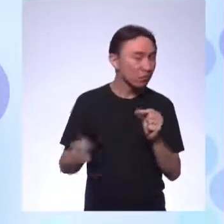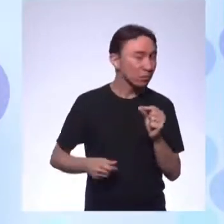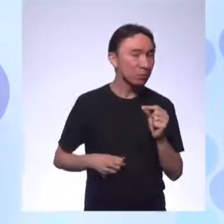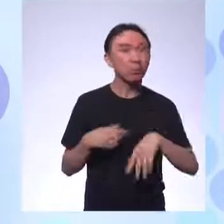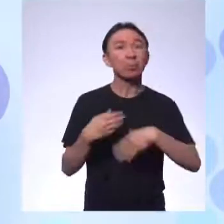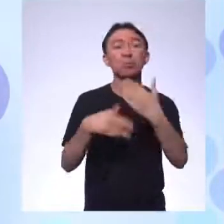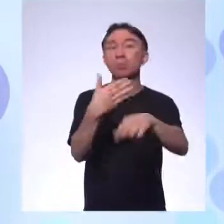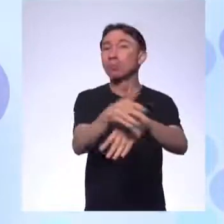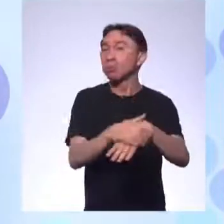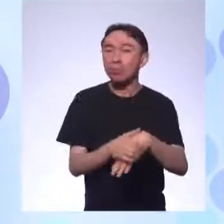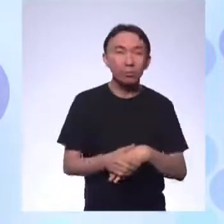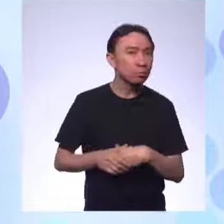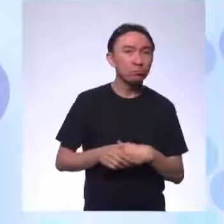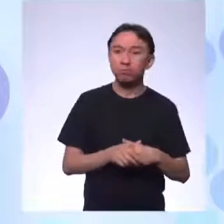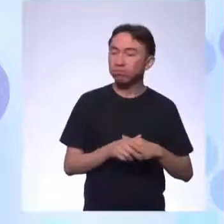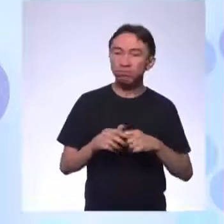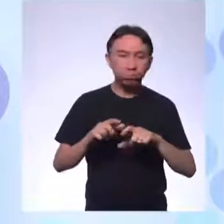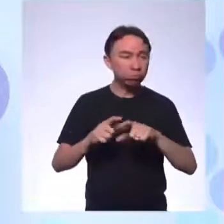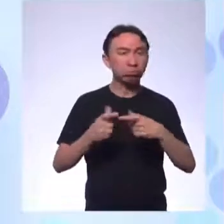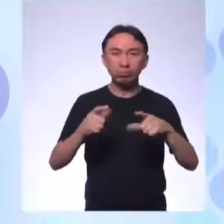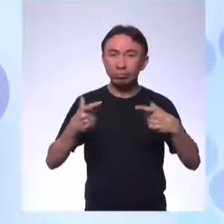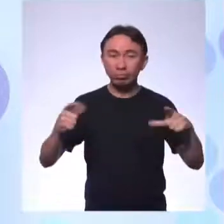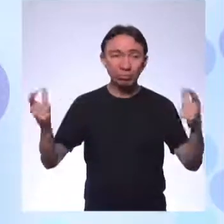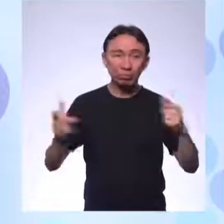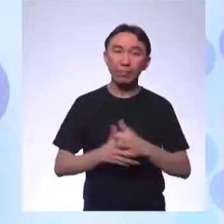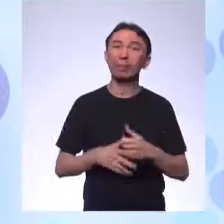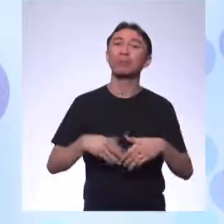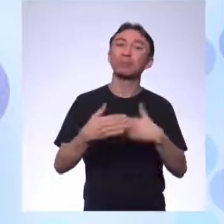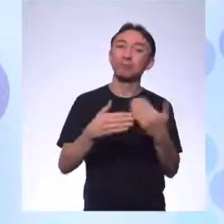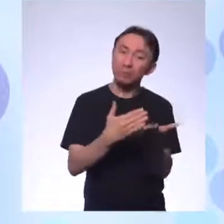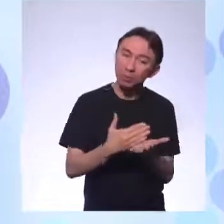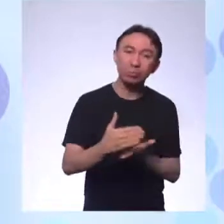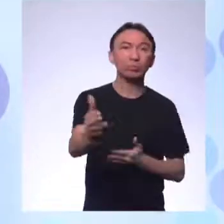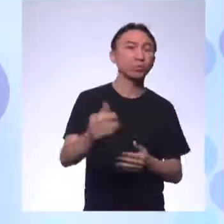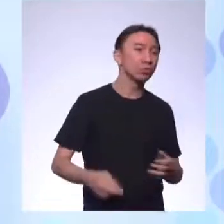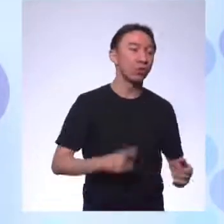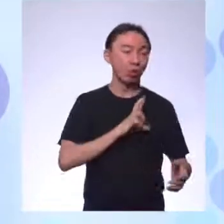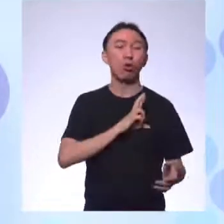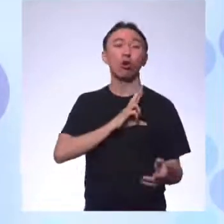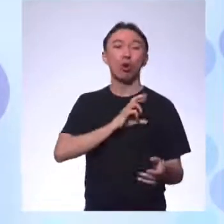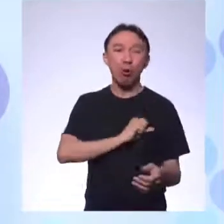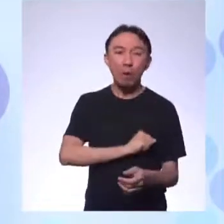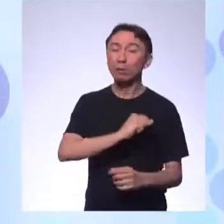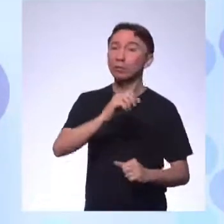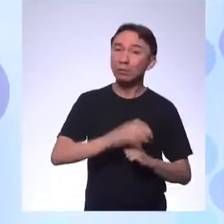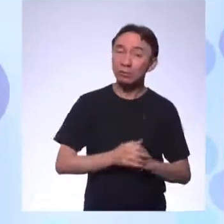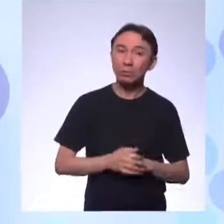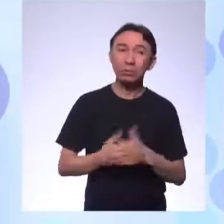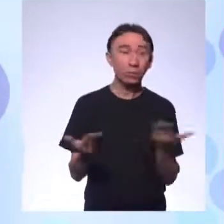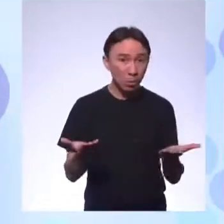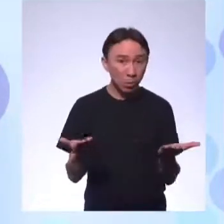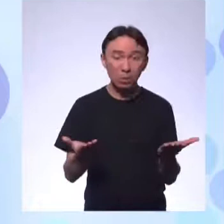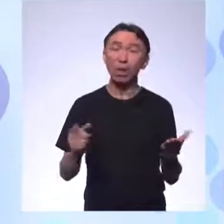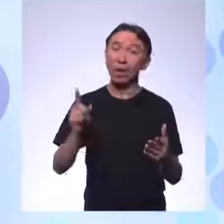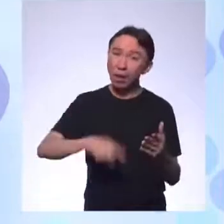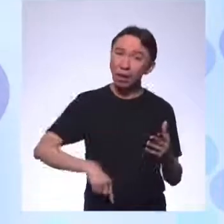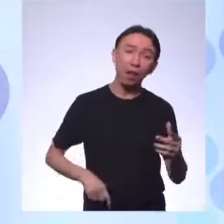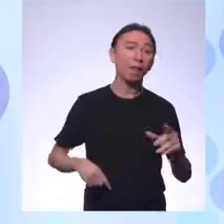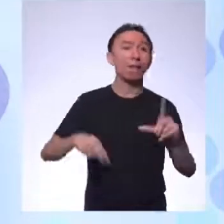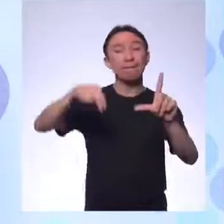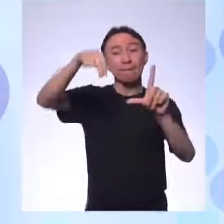aí foi o desenvolvimento dos romances, das histórias do romantismo, e do que hoje é a novela.